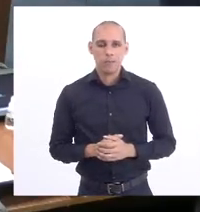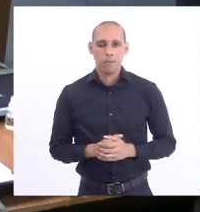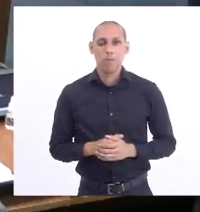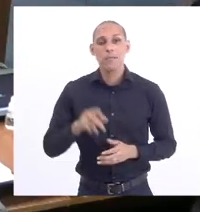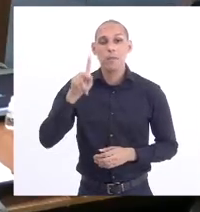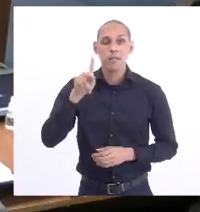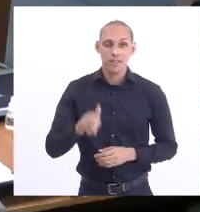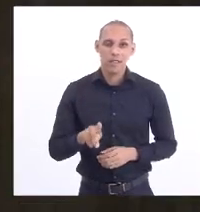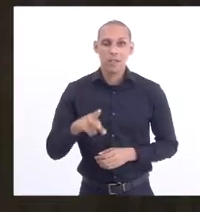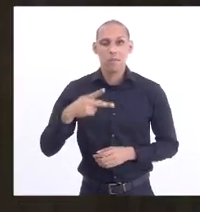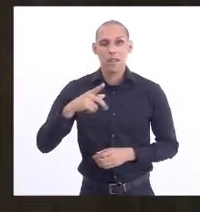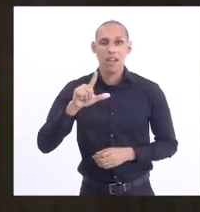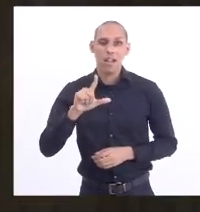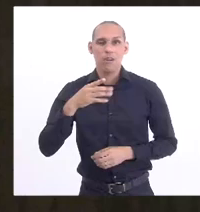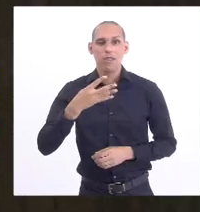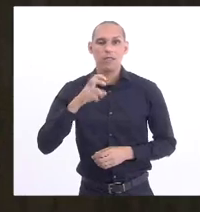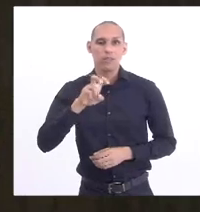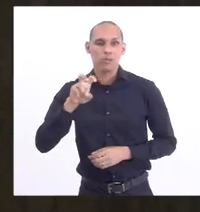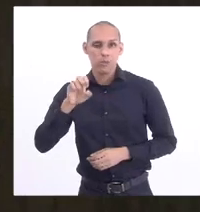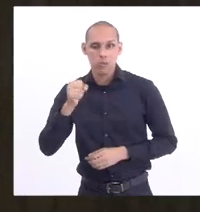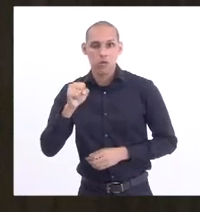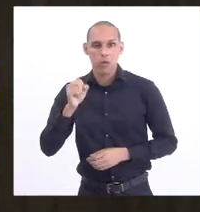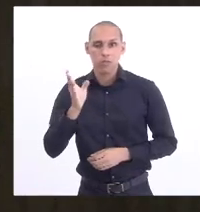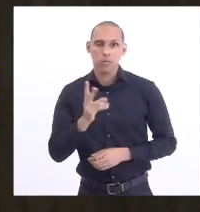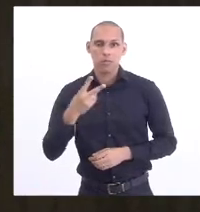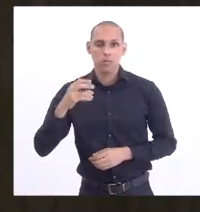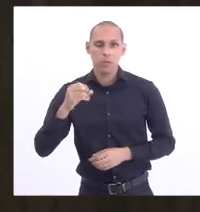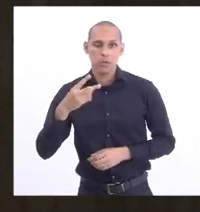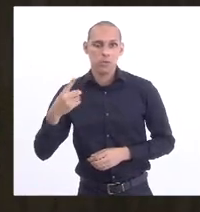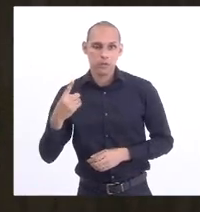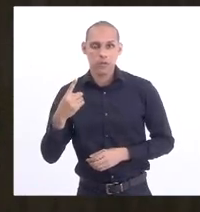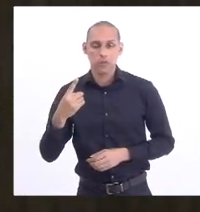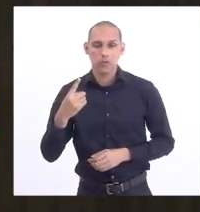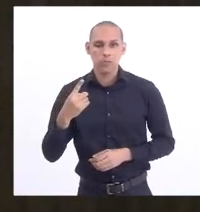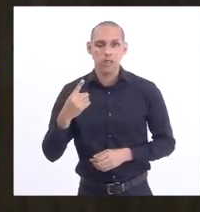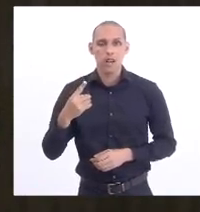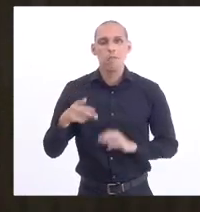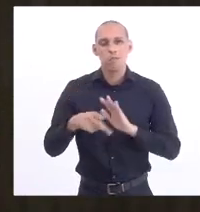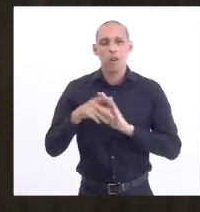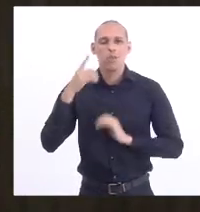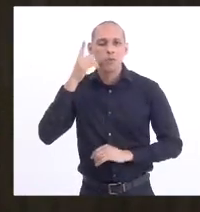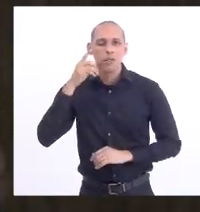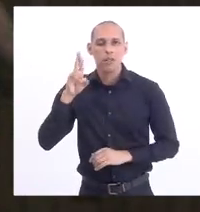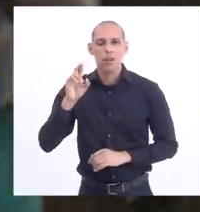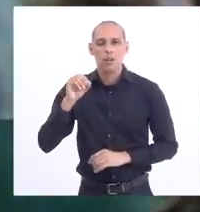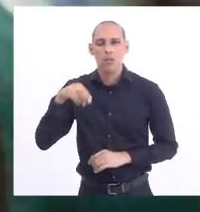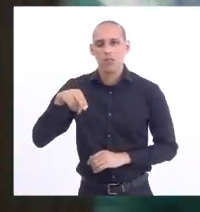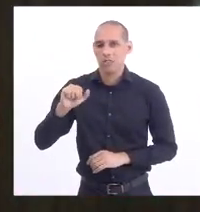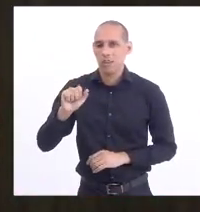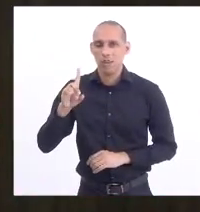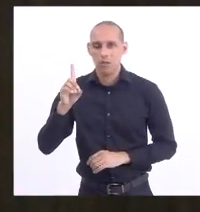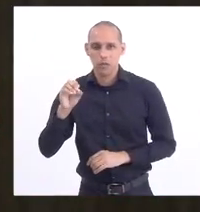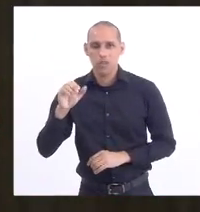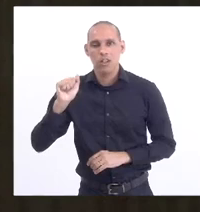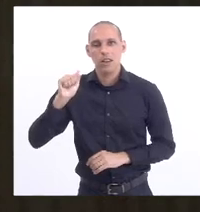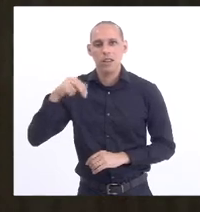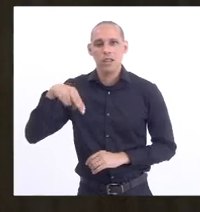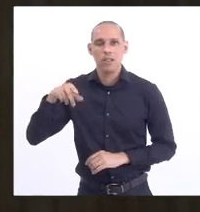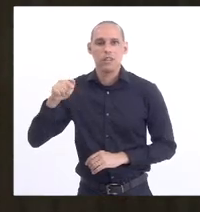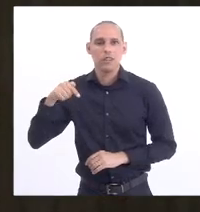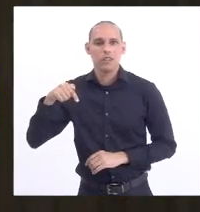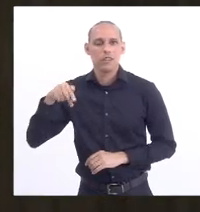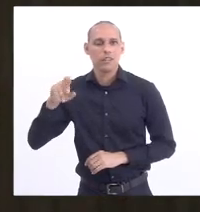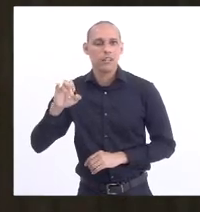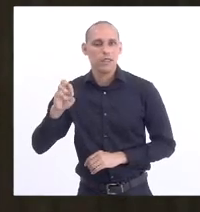Senhor presidente, PL 4558 de 21, autoria do deputado Ronaldo Anquieta, cria a Escola de Mar e